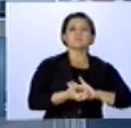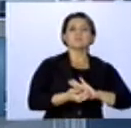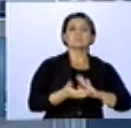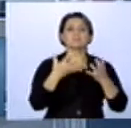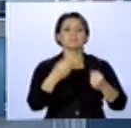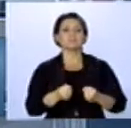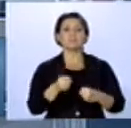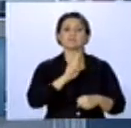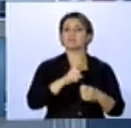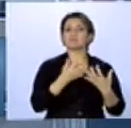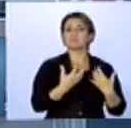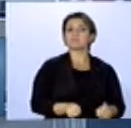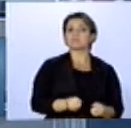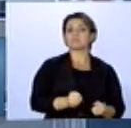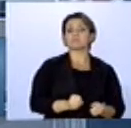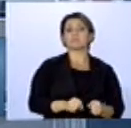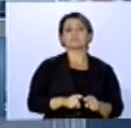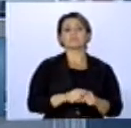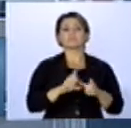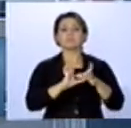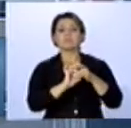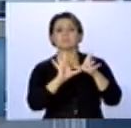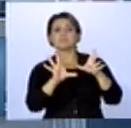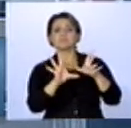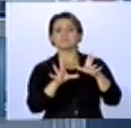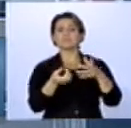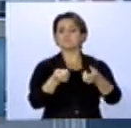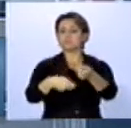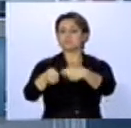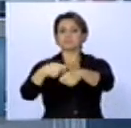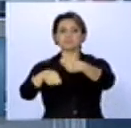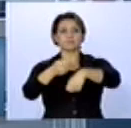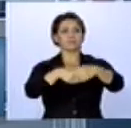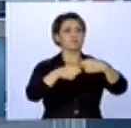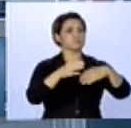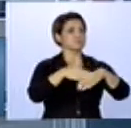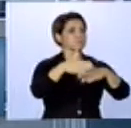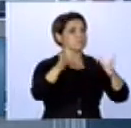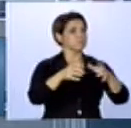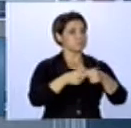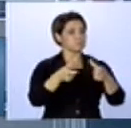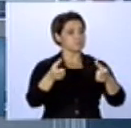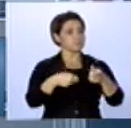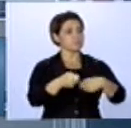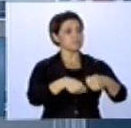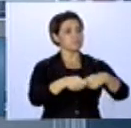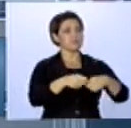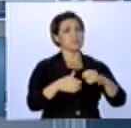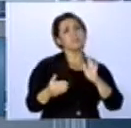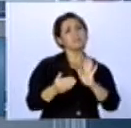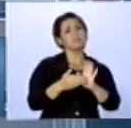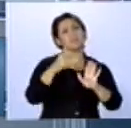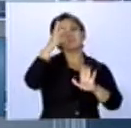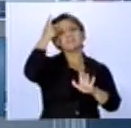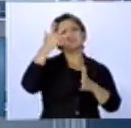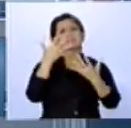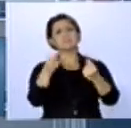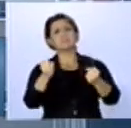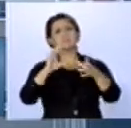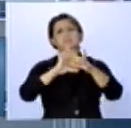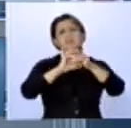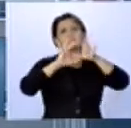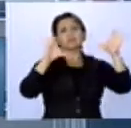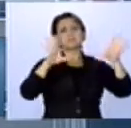concorrência que permite a dominação do mercado e assim por diante até os mais liberais sabem hoje